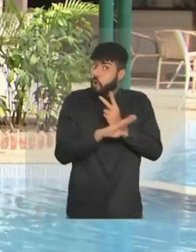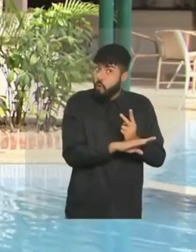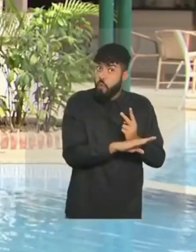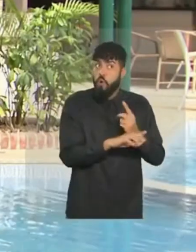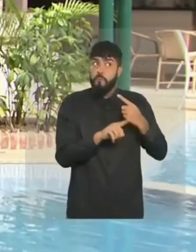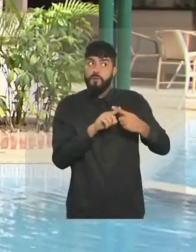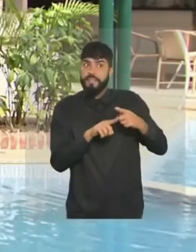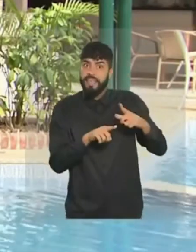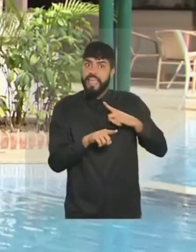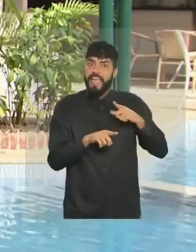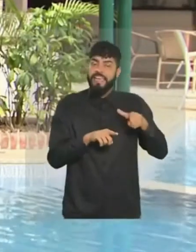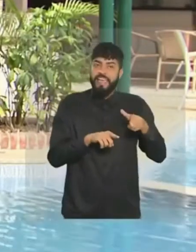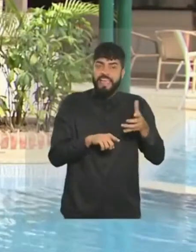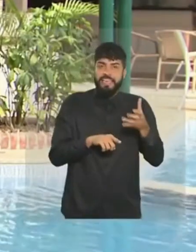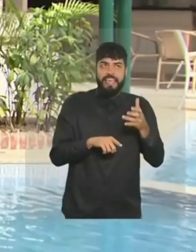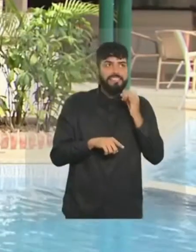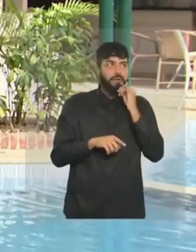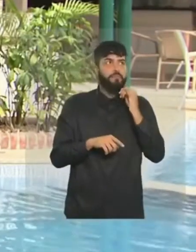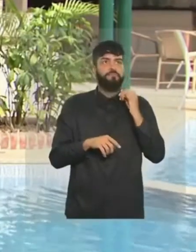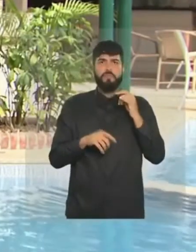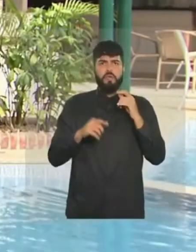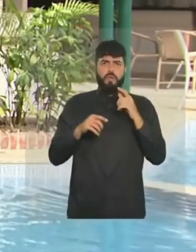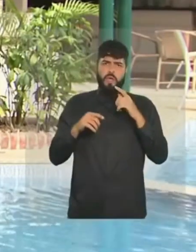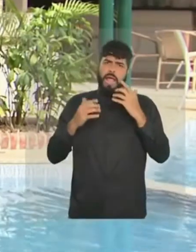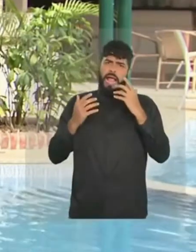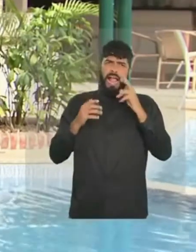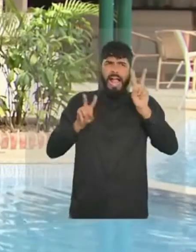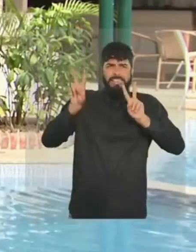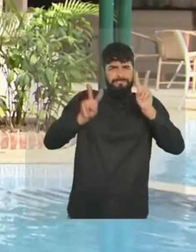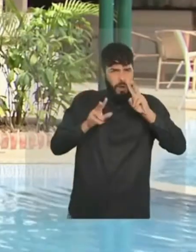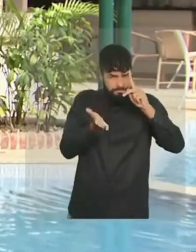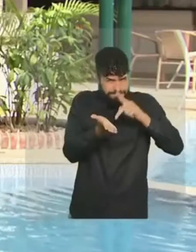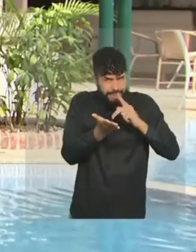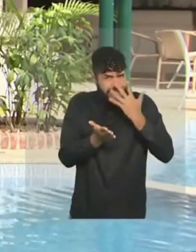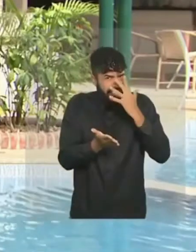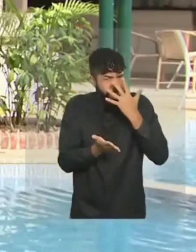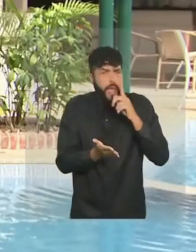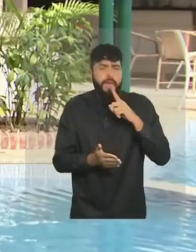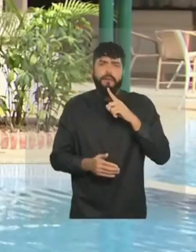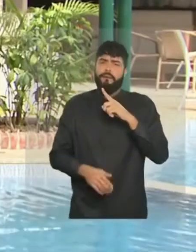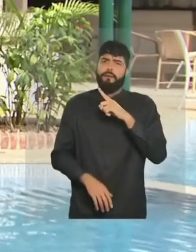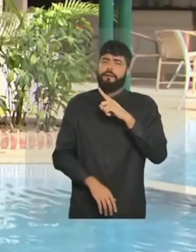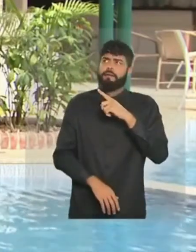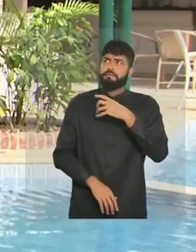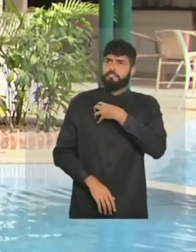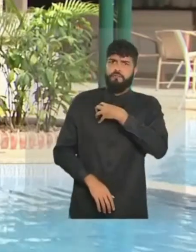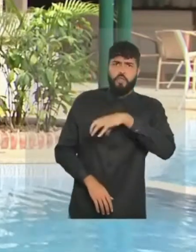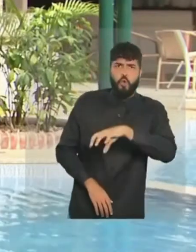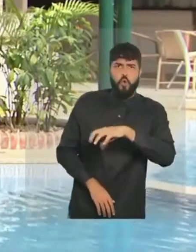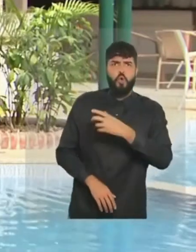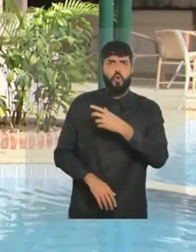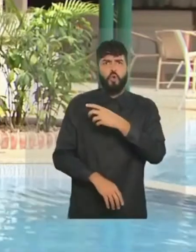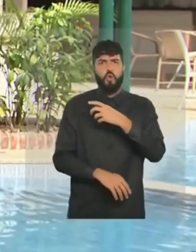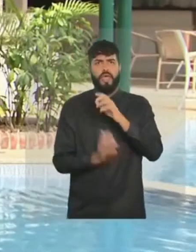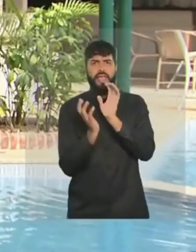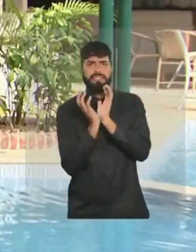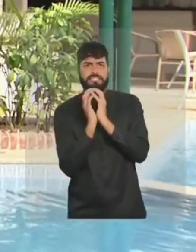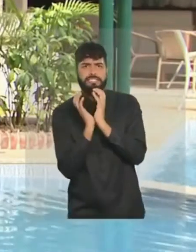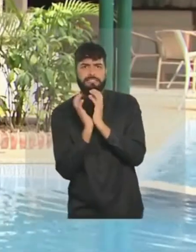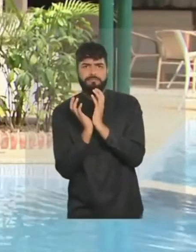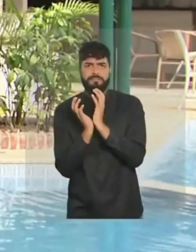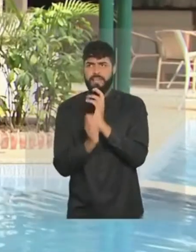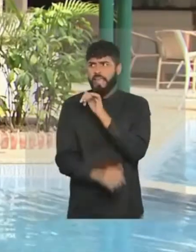digamos, para cidades como Salvador, Recife, Rio de Janeiro, que tem carnavais muito fortes, muito grandes, e não